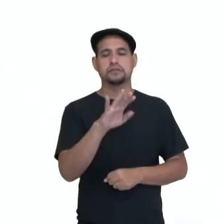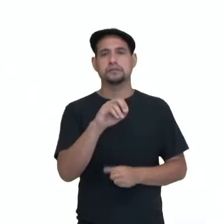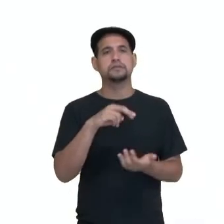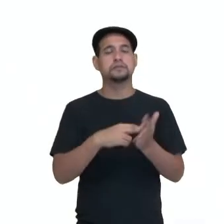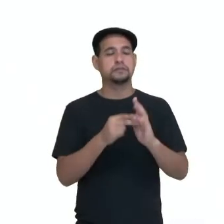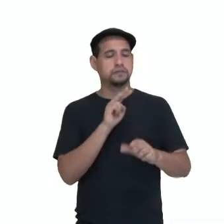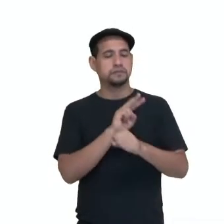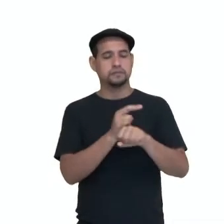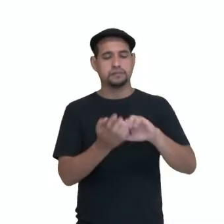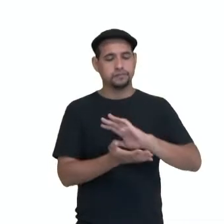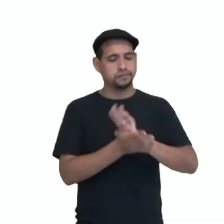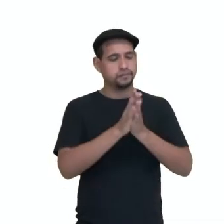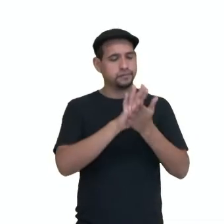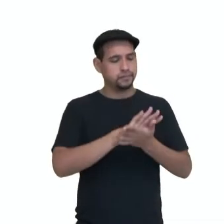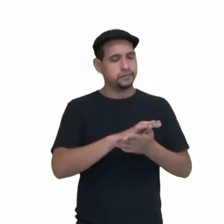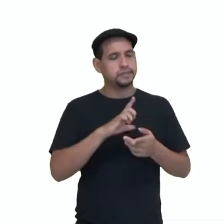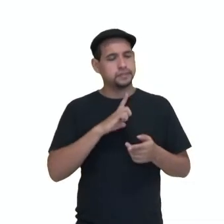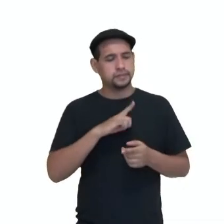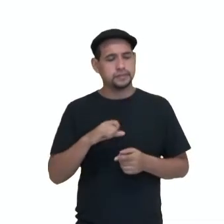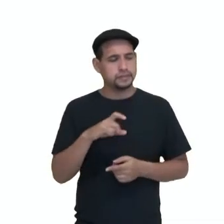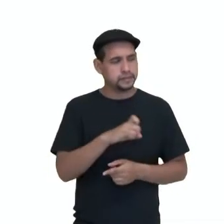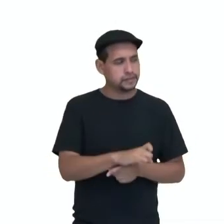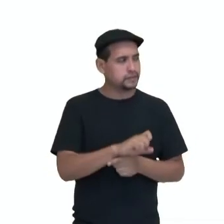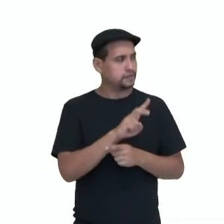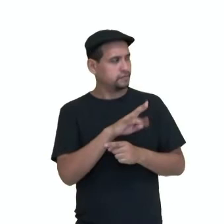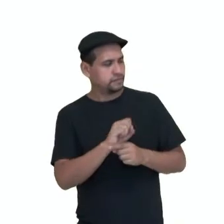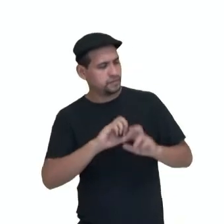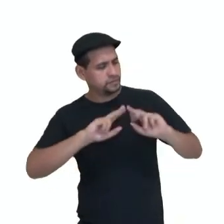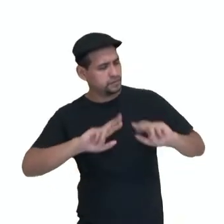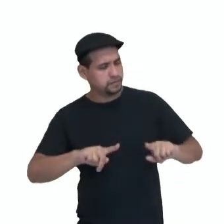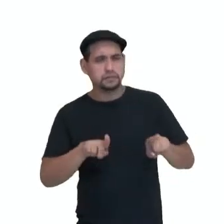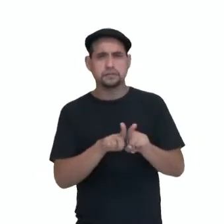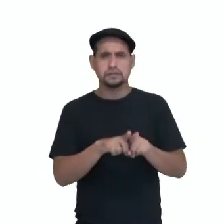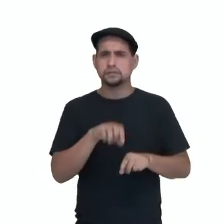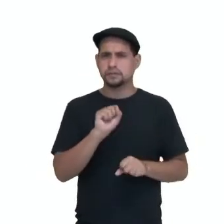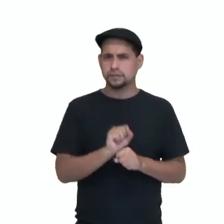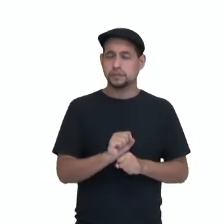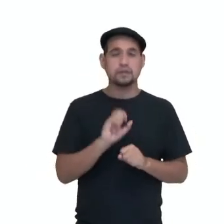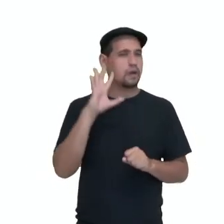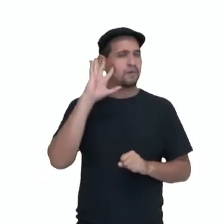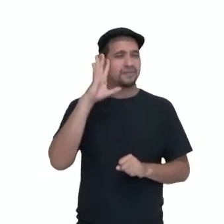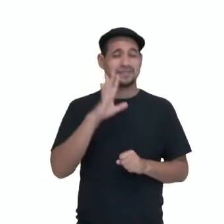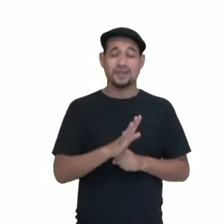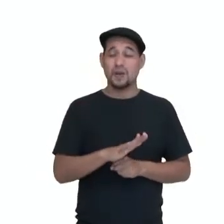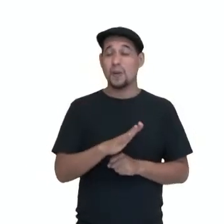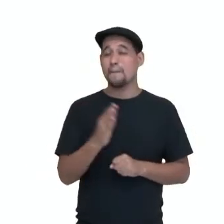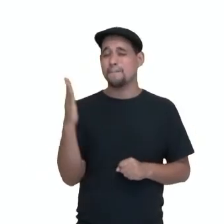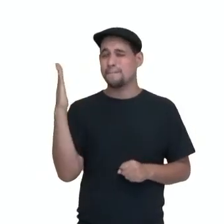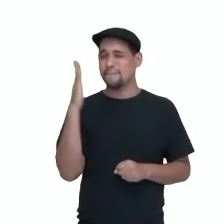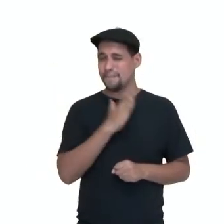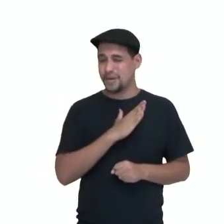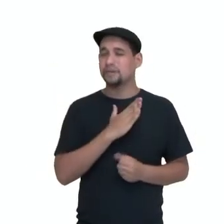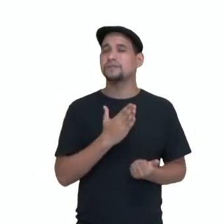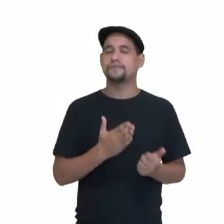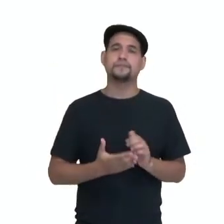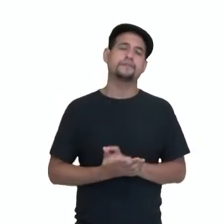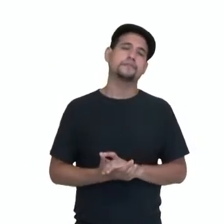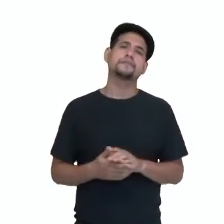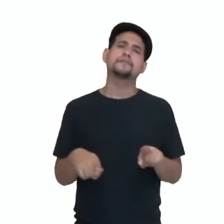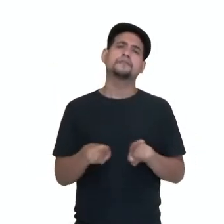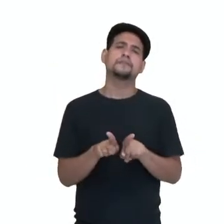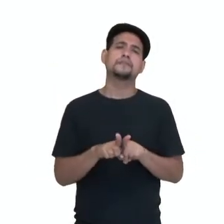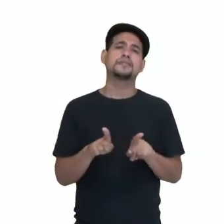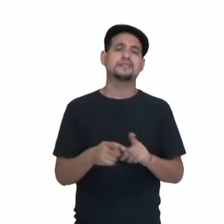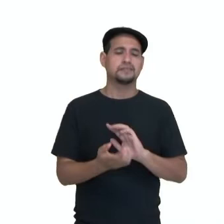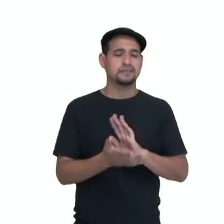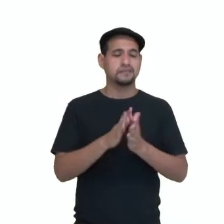elas destroem as bactérias, vírus, agentes externos, né, que podem causar mal, né? Também eles